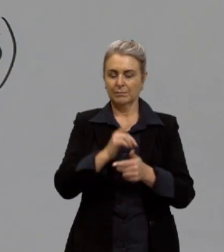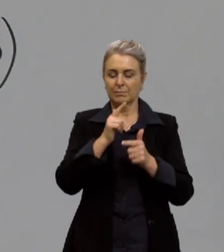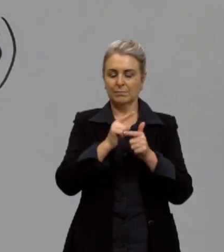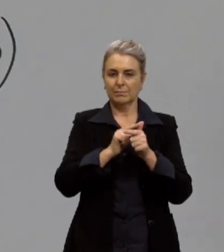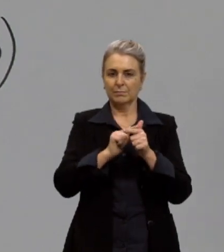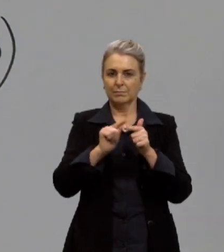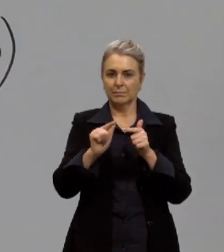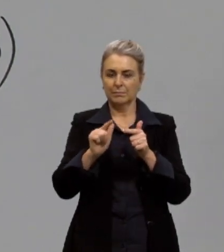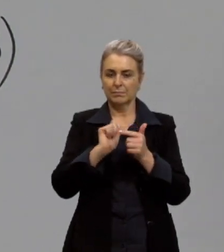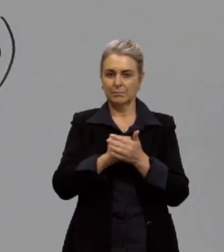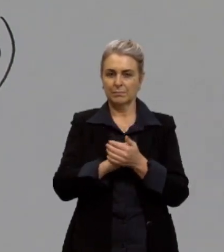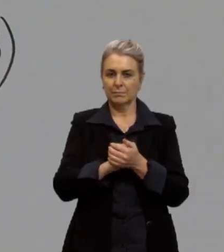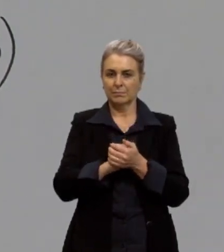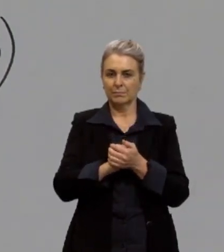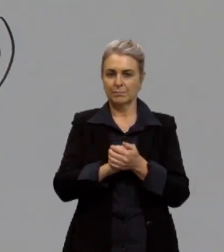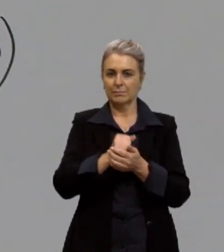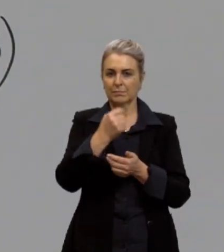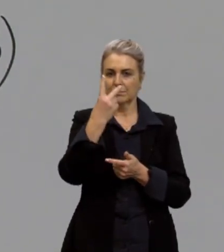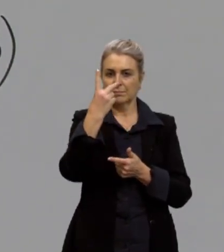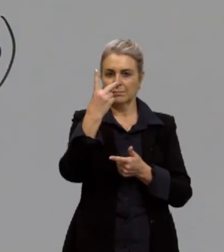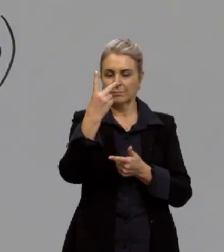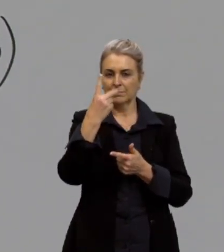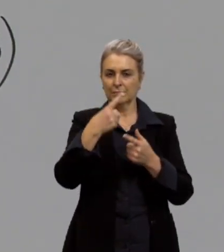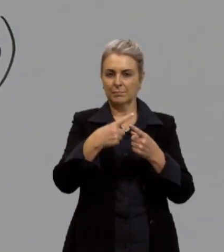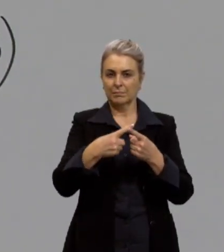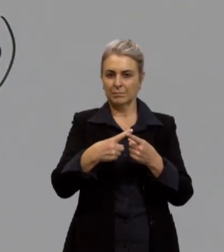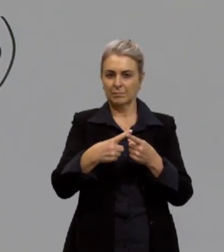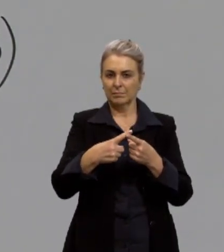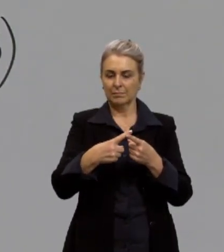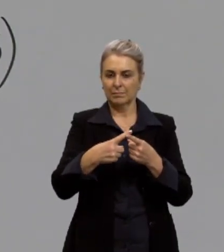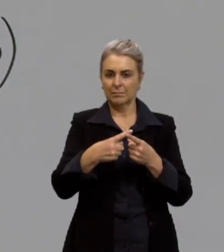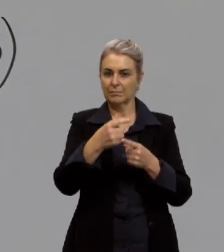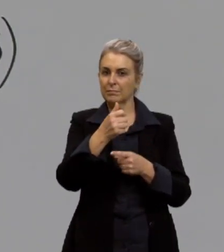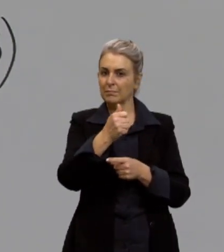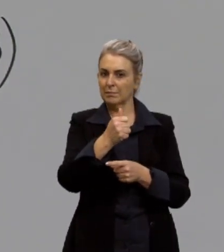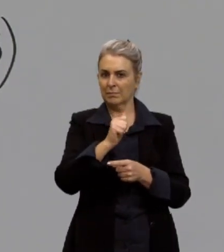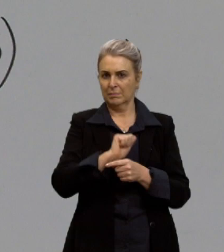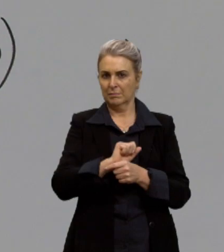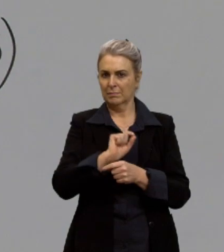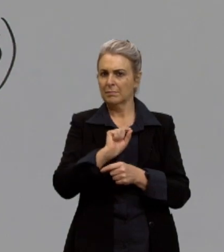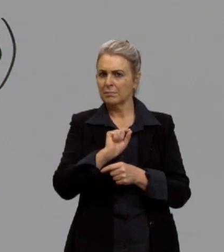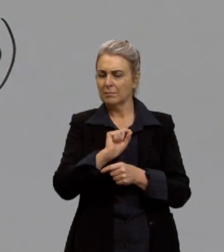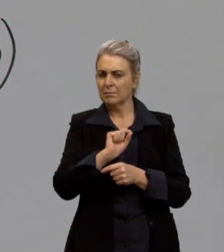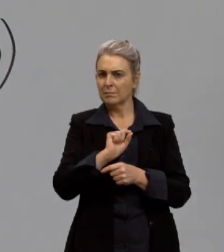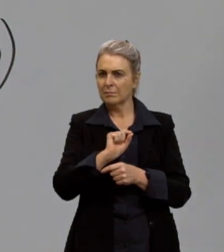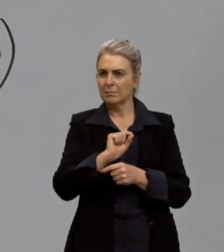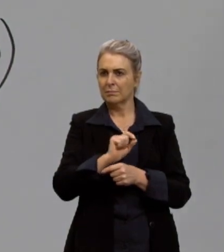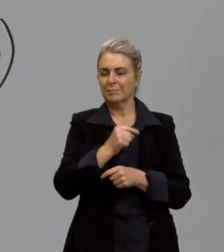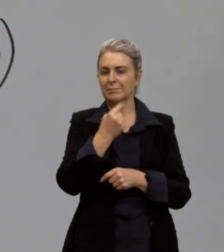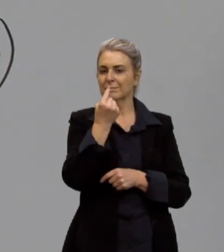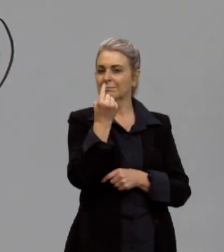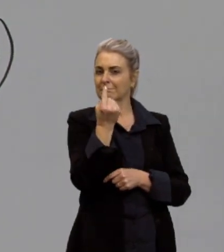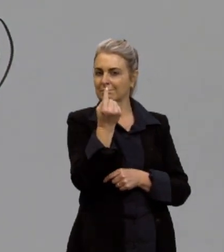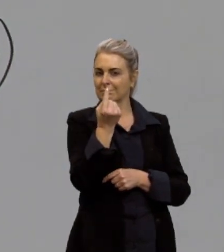Dividido por 2 vezes o termo a, que é 1.